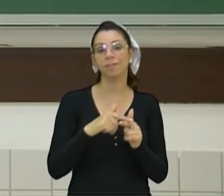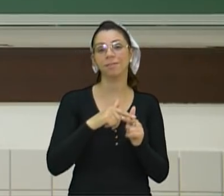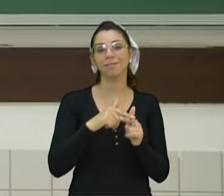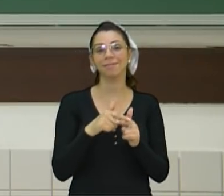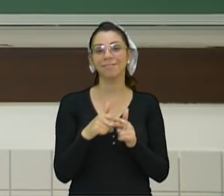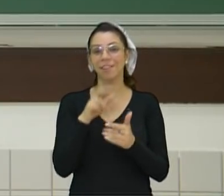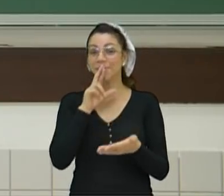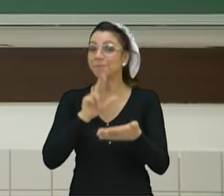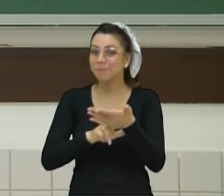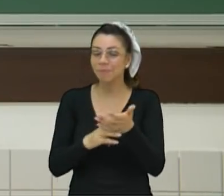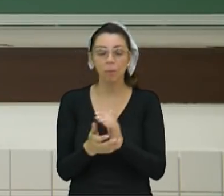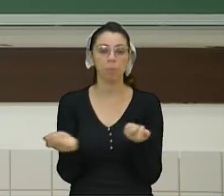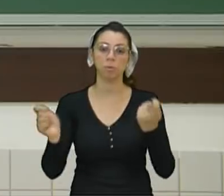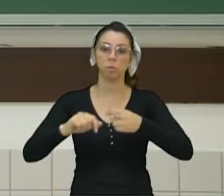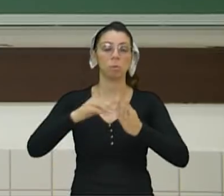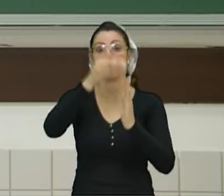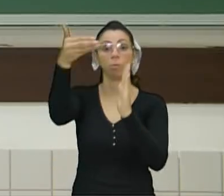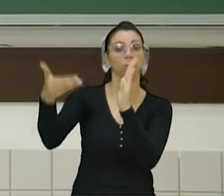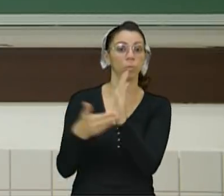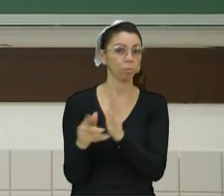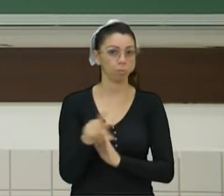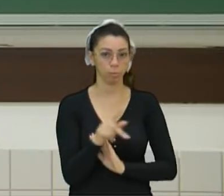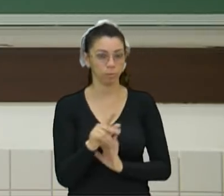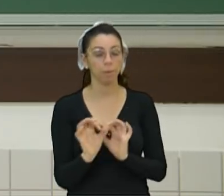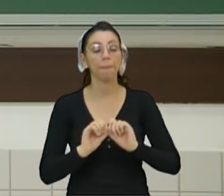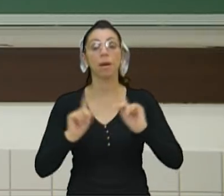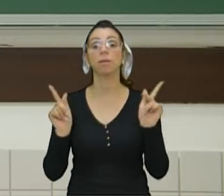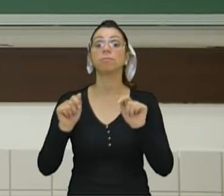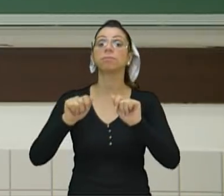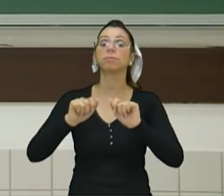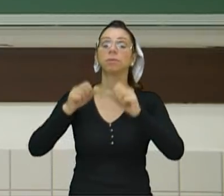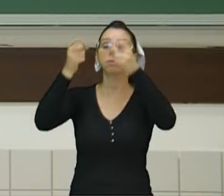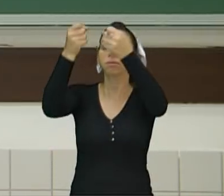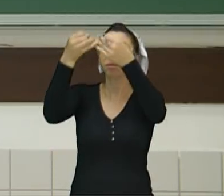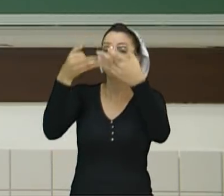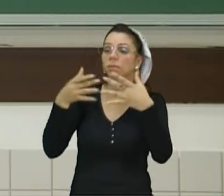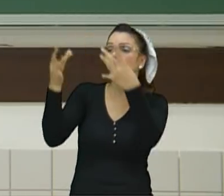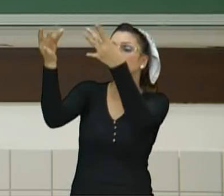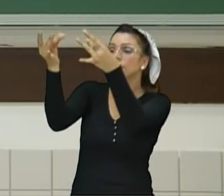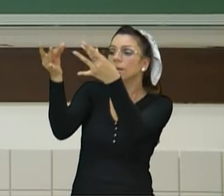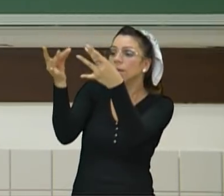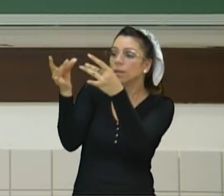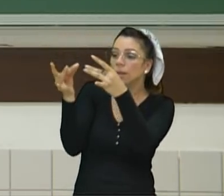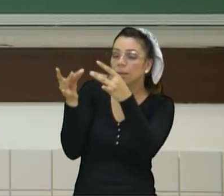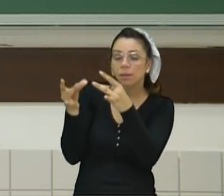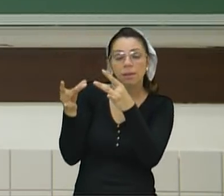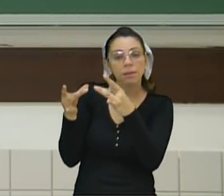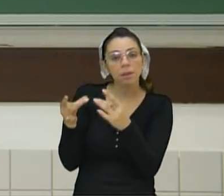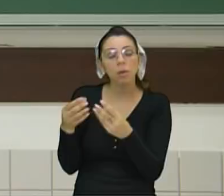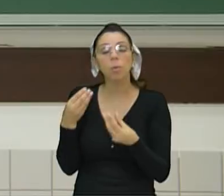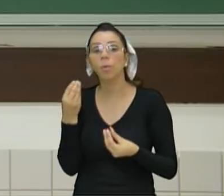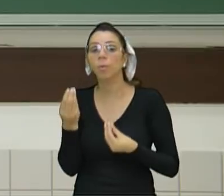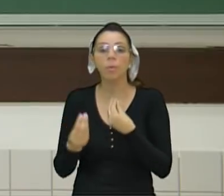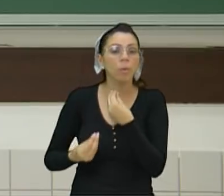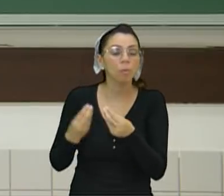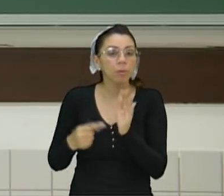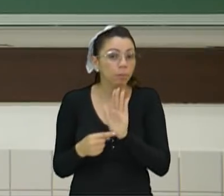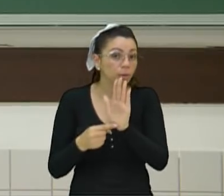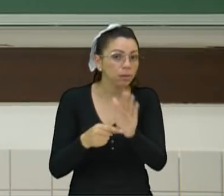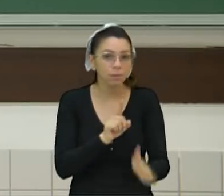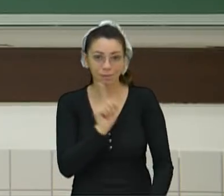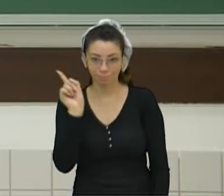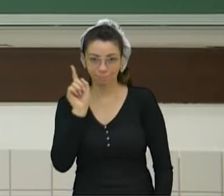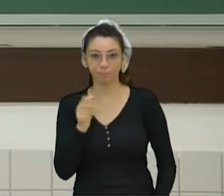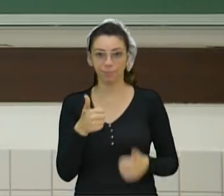precisa, né, de tudo isso que a professora colocou aqui. Mas eu coloquei para explicar detalhadamente para vocês da onde que apareceu isso,